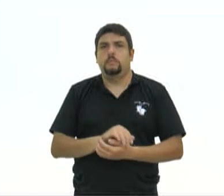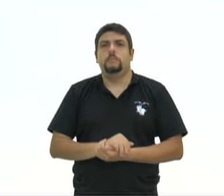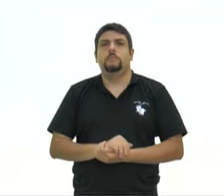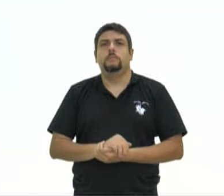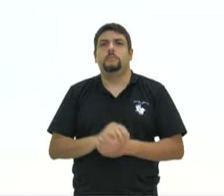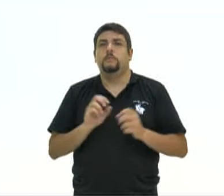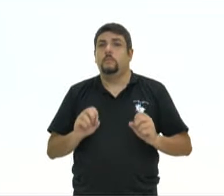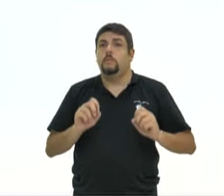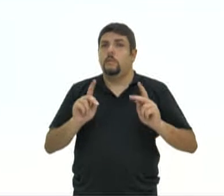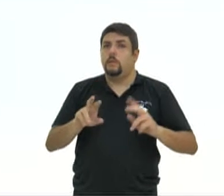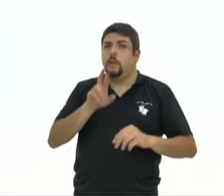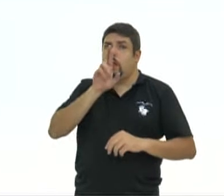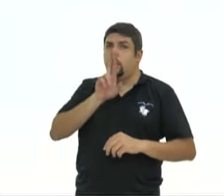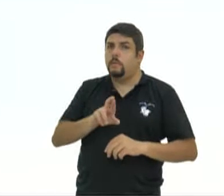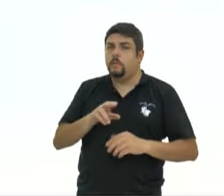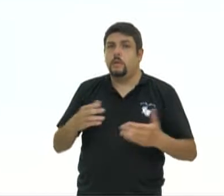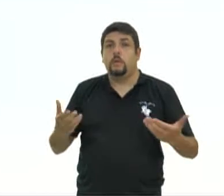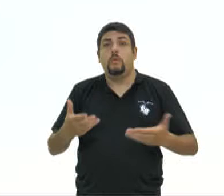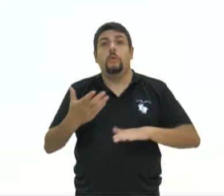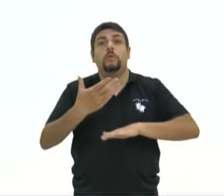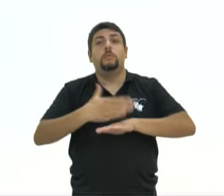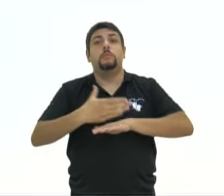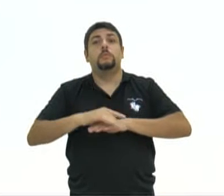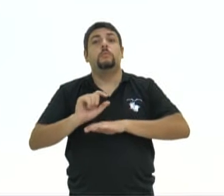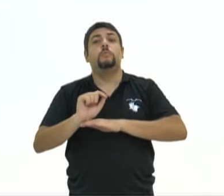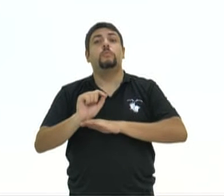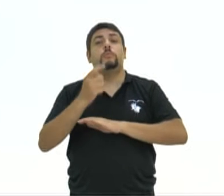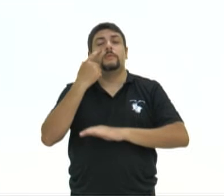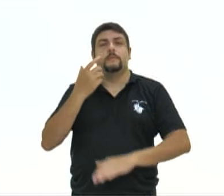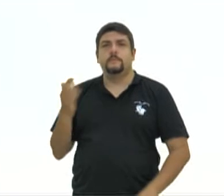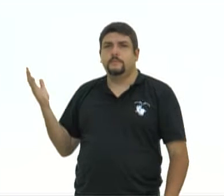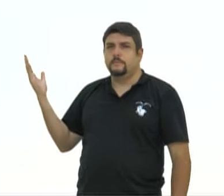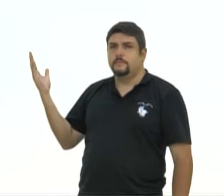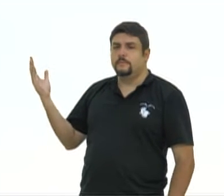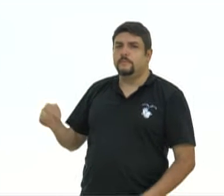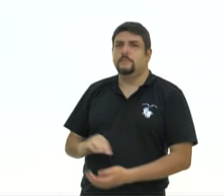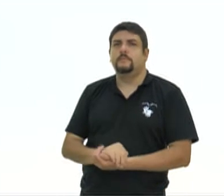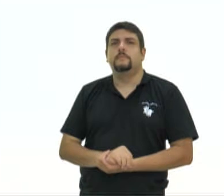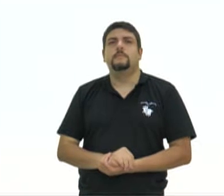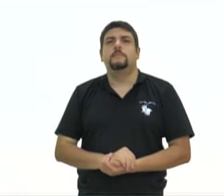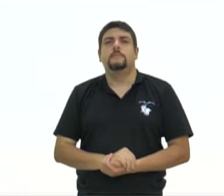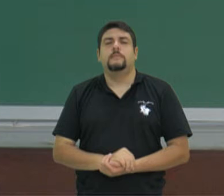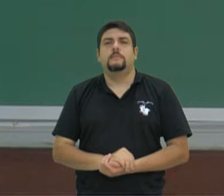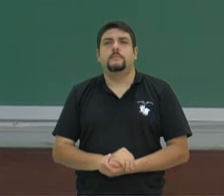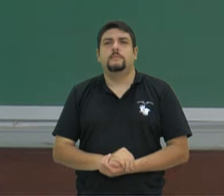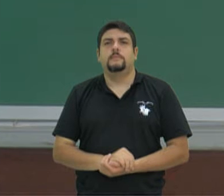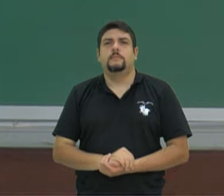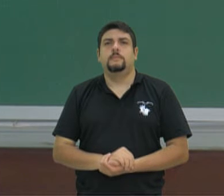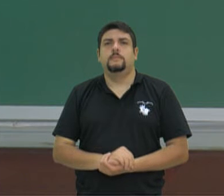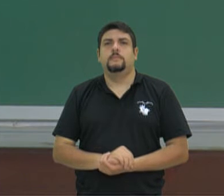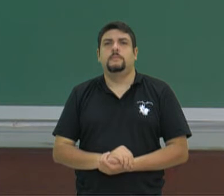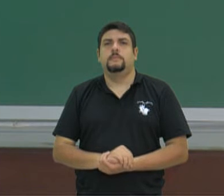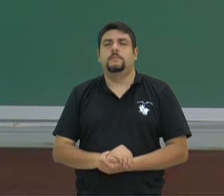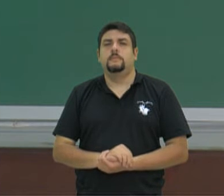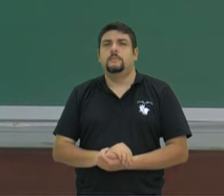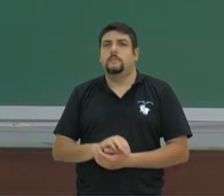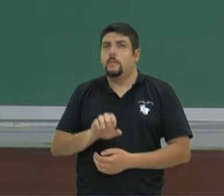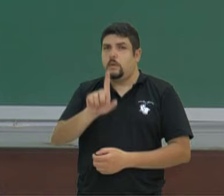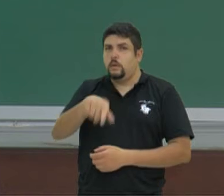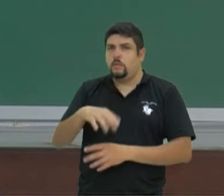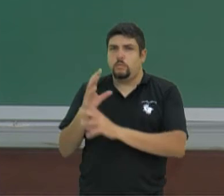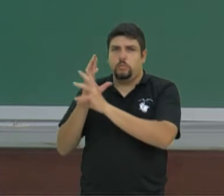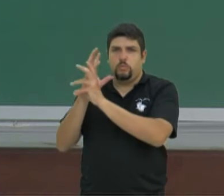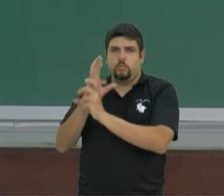Tarefa respondida? O que nós temos para hoje? Vamos conferir. O que veremos hoje? Retomada de medidas em estatística.